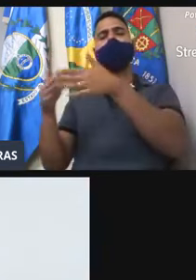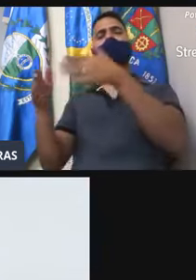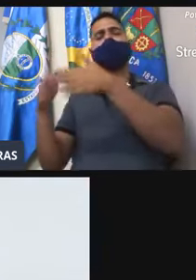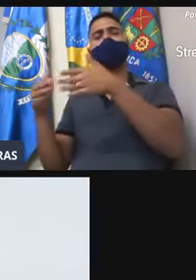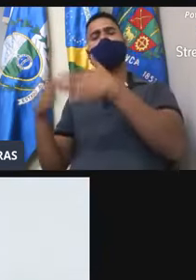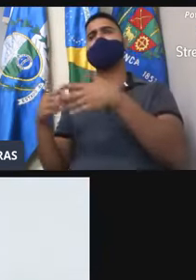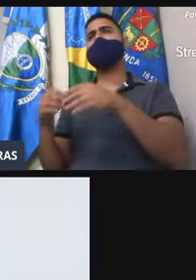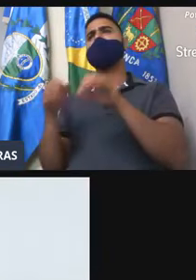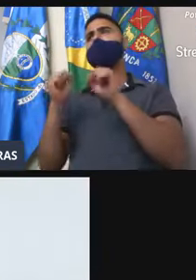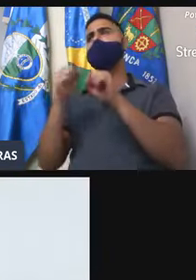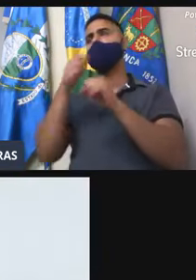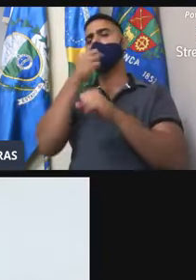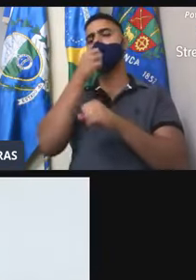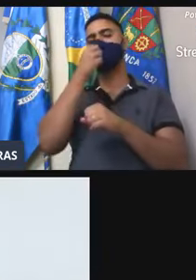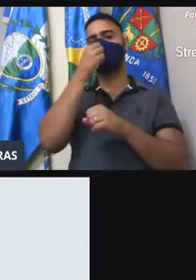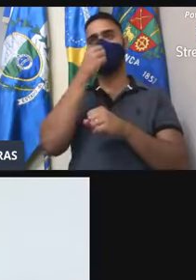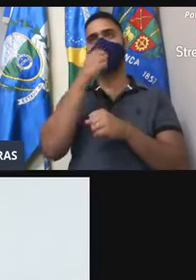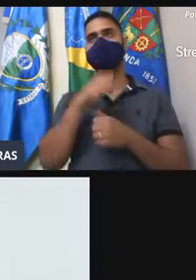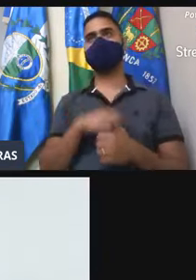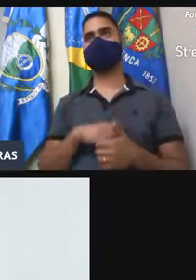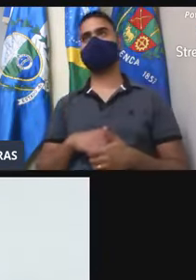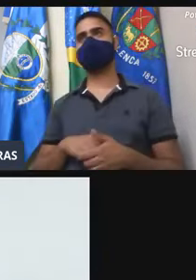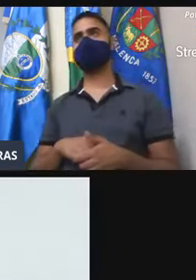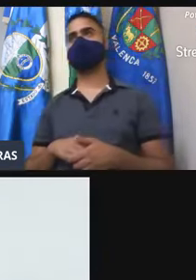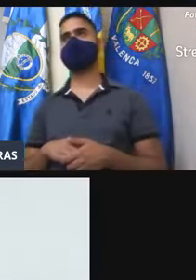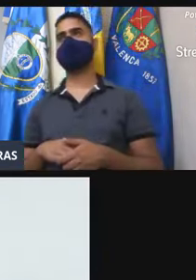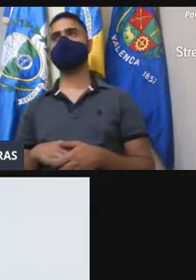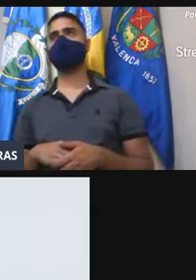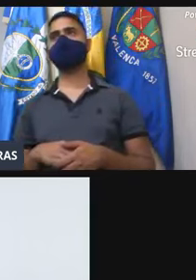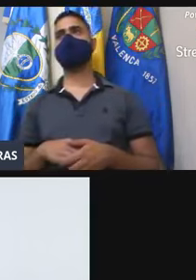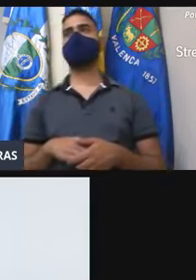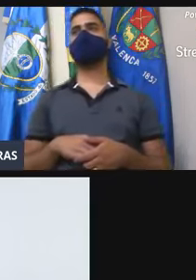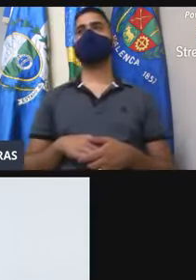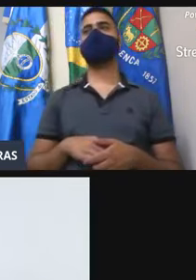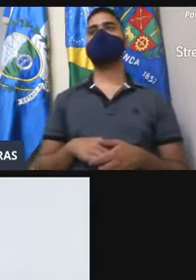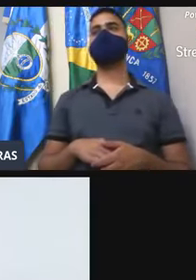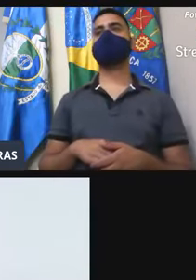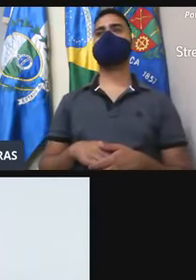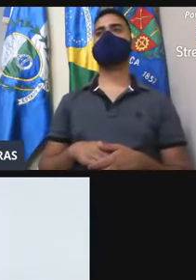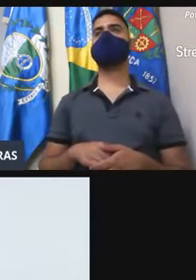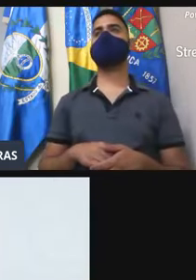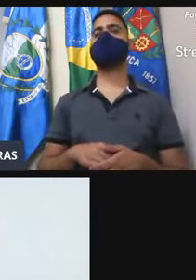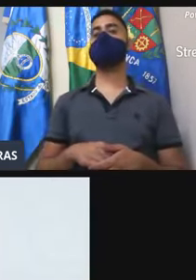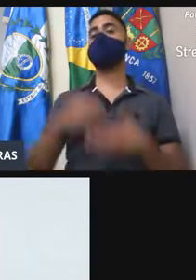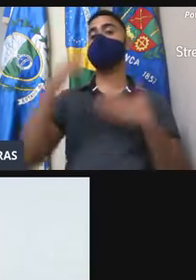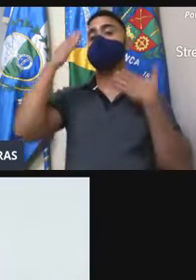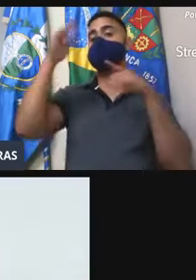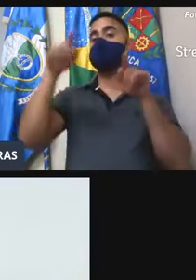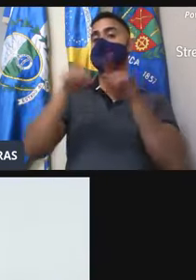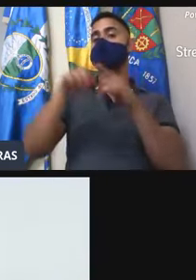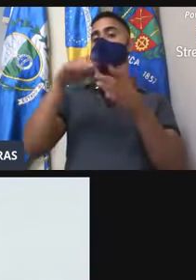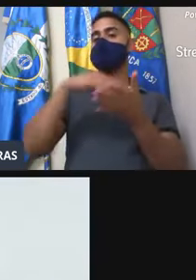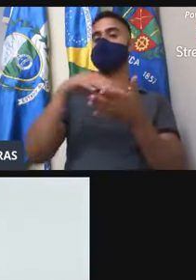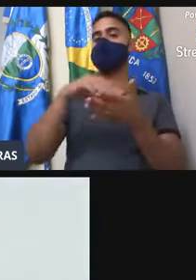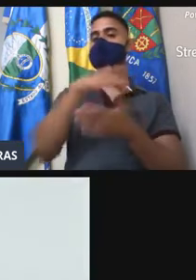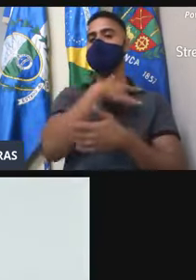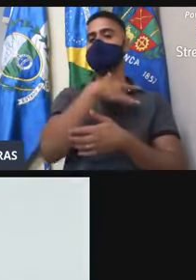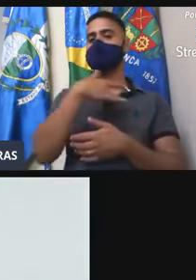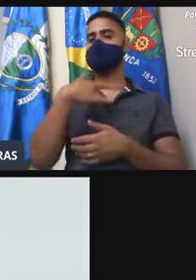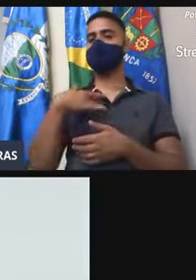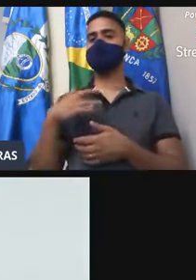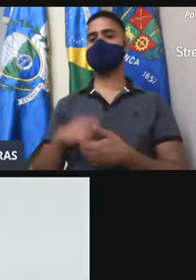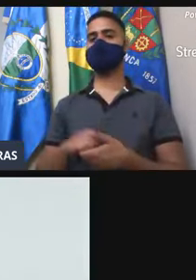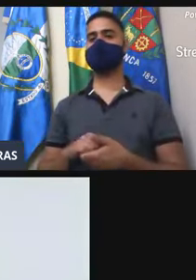que já tem a lei que foi aprovada por todos os vereadores que eu fiz a lei. Agradecer também a nossa secretária de saúde. Você